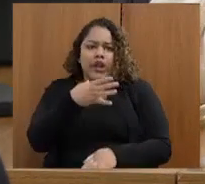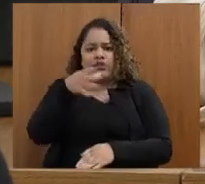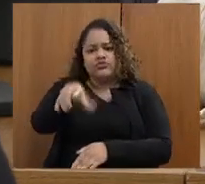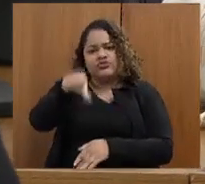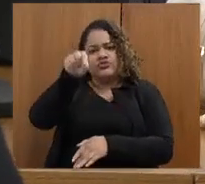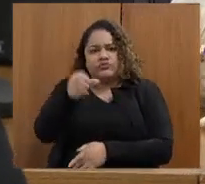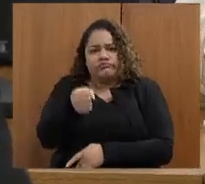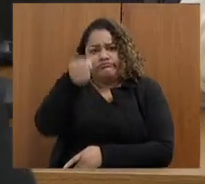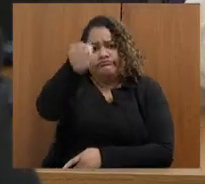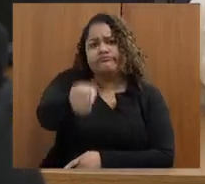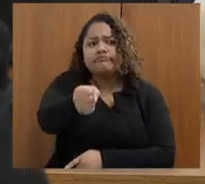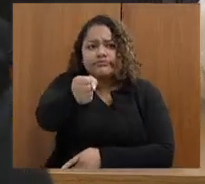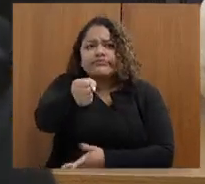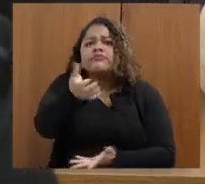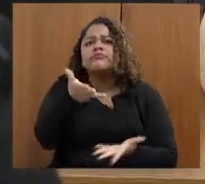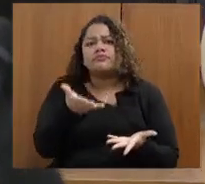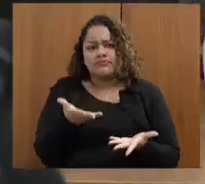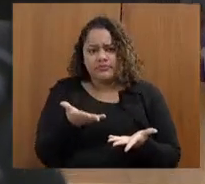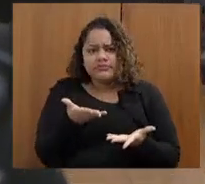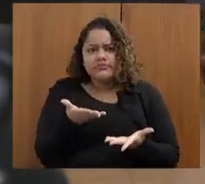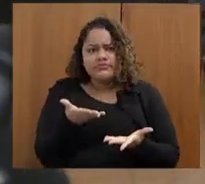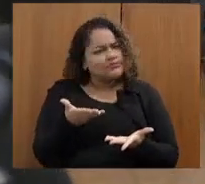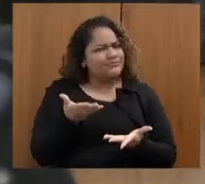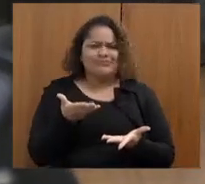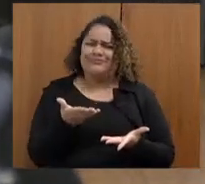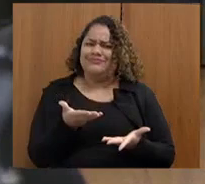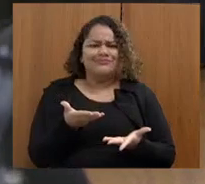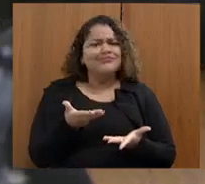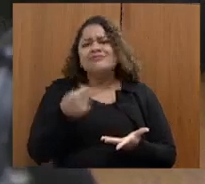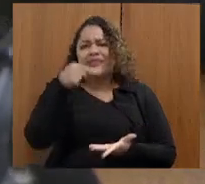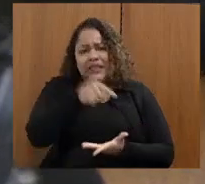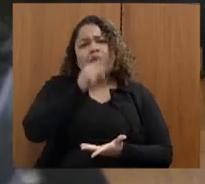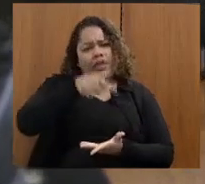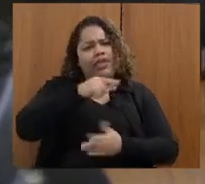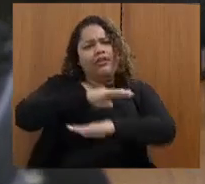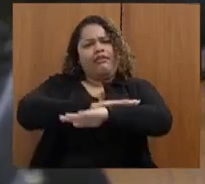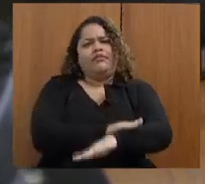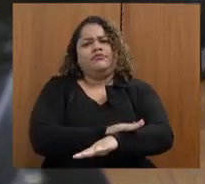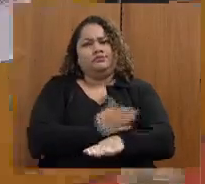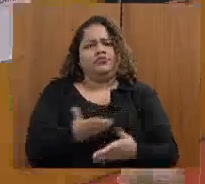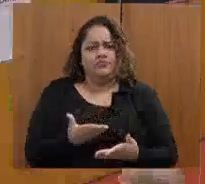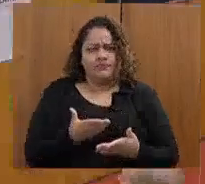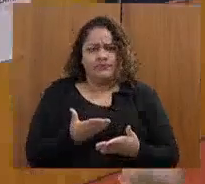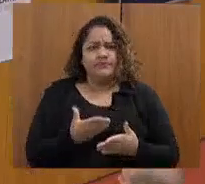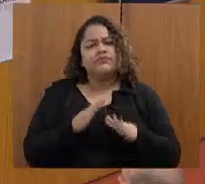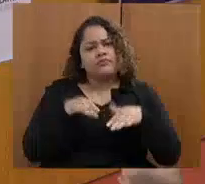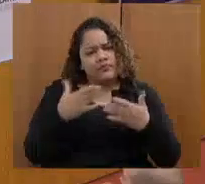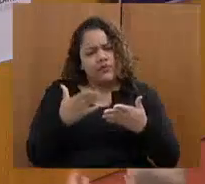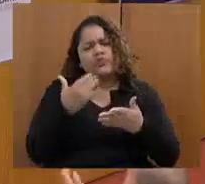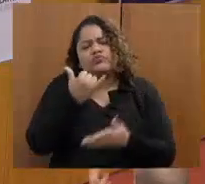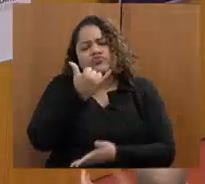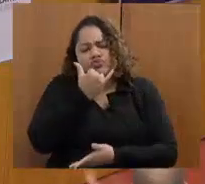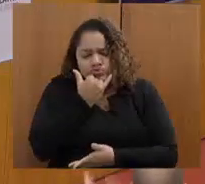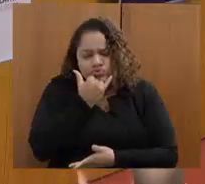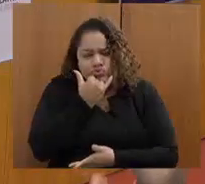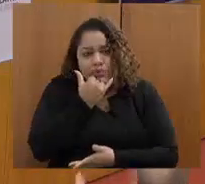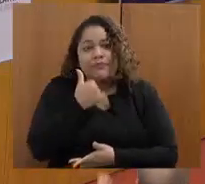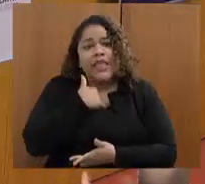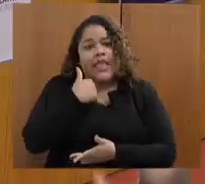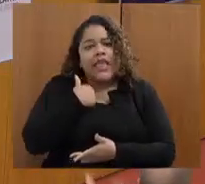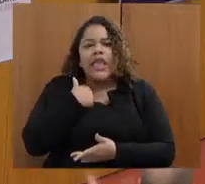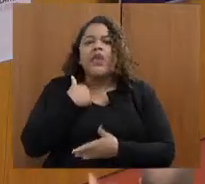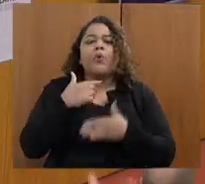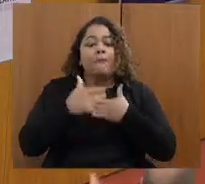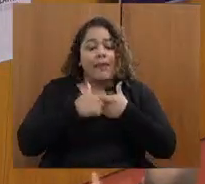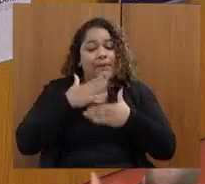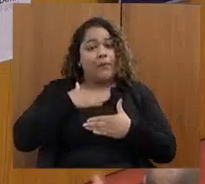um negro no espaço de poder isso são práticas racistas né então eu quero pedir desculpas não ter